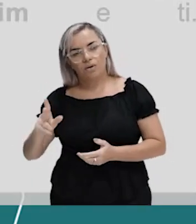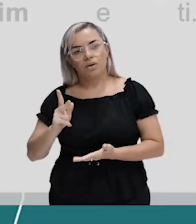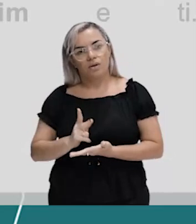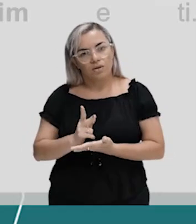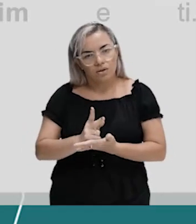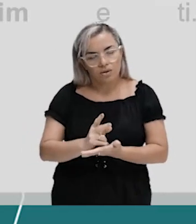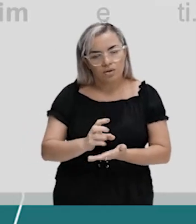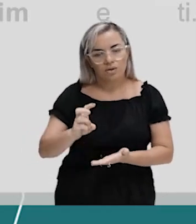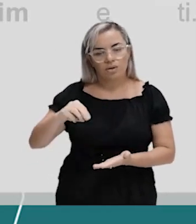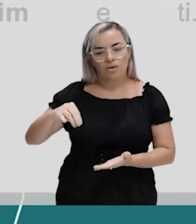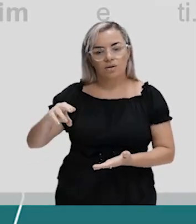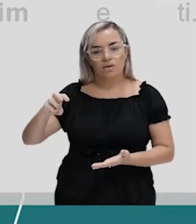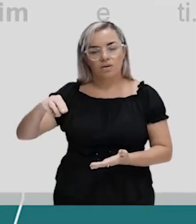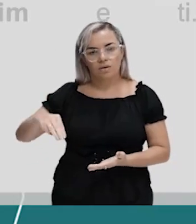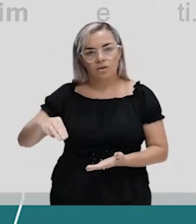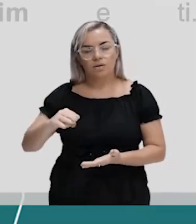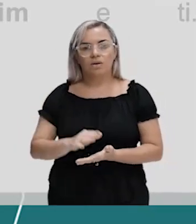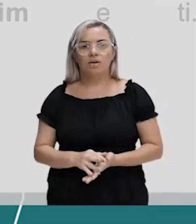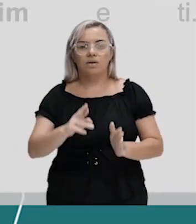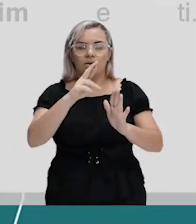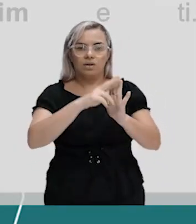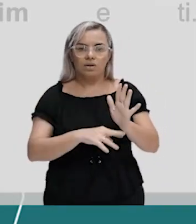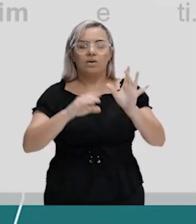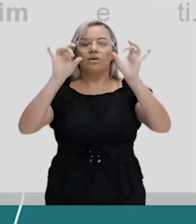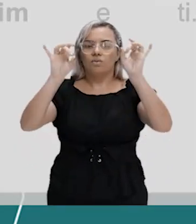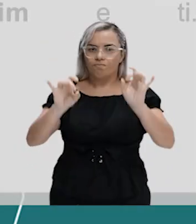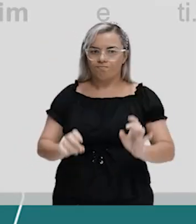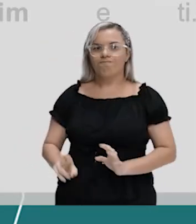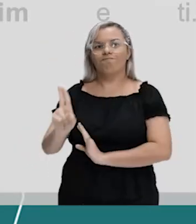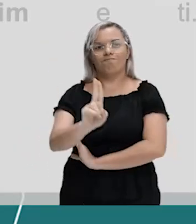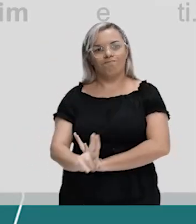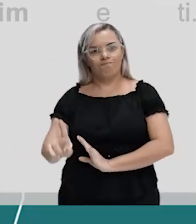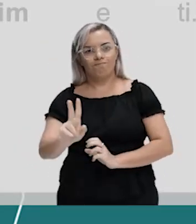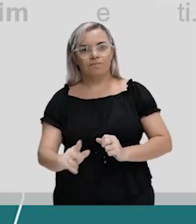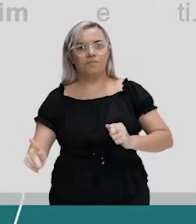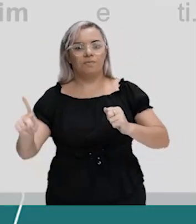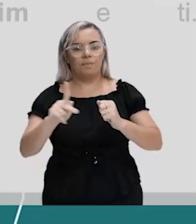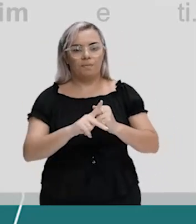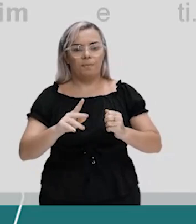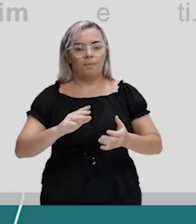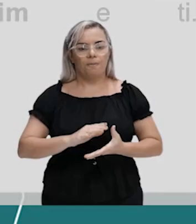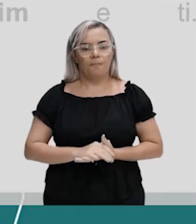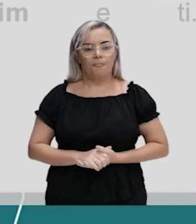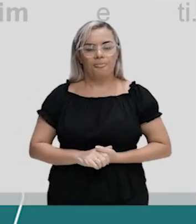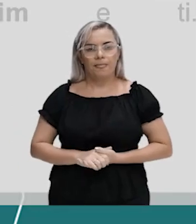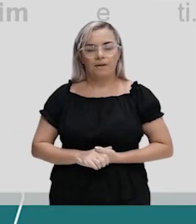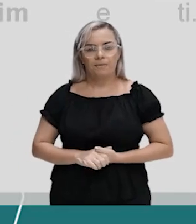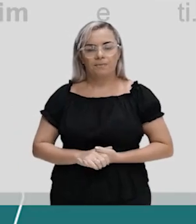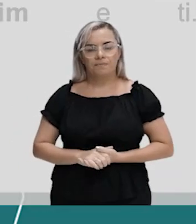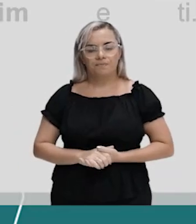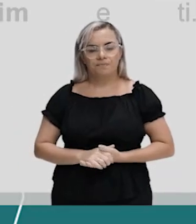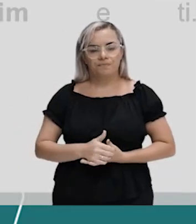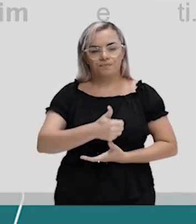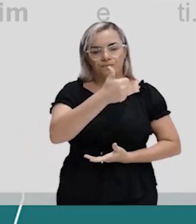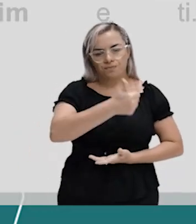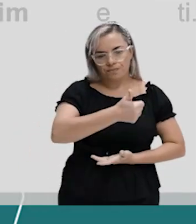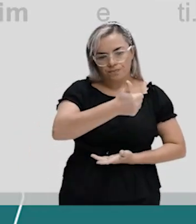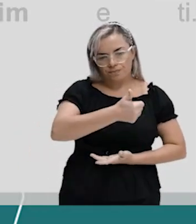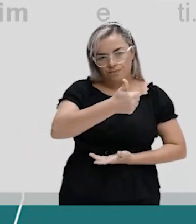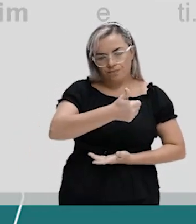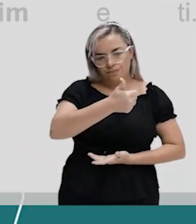mim, porque existem regras específicas para o uso desses pronomes. Então, na primeira opção,